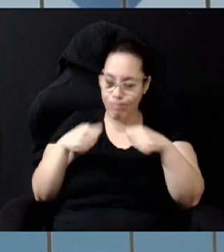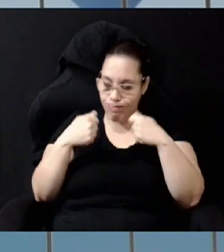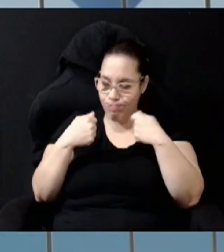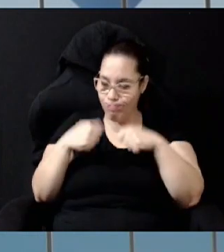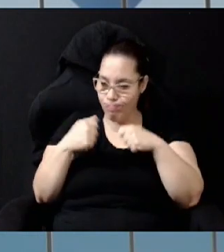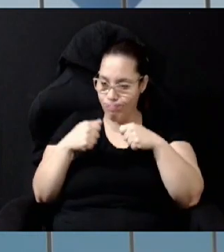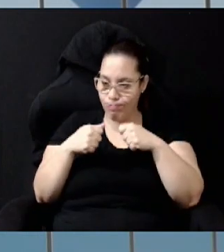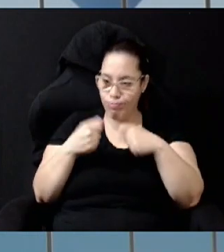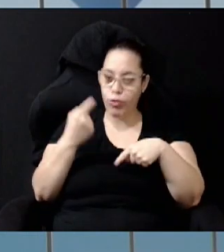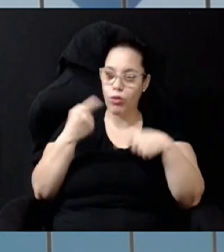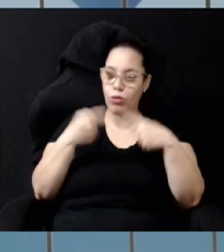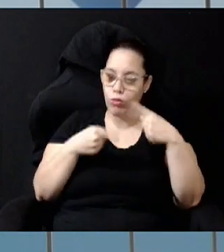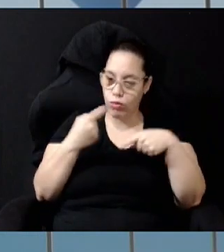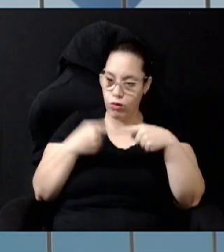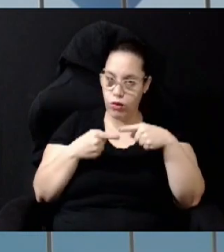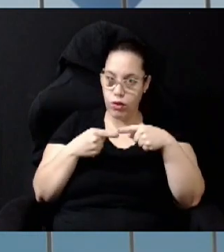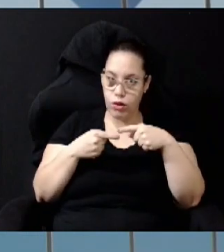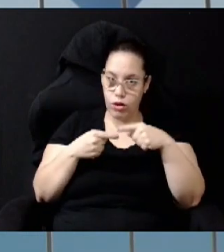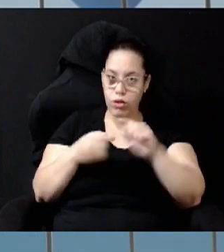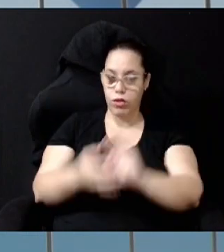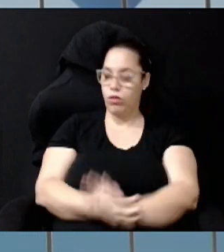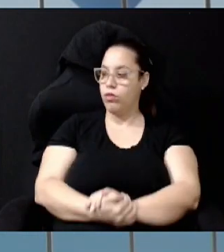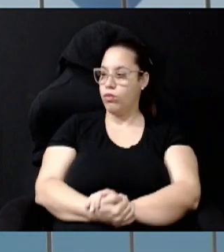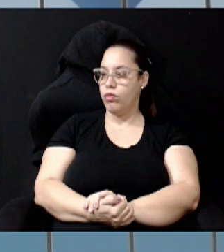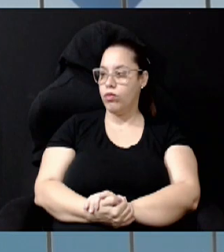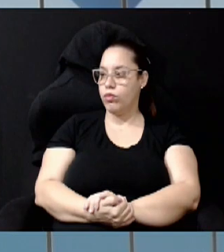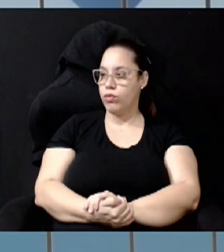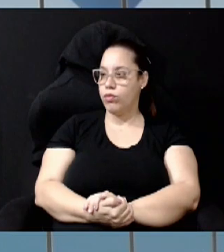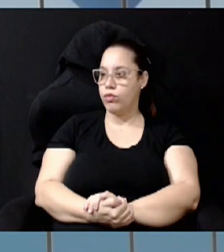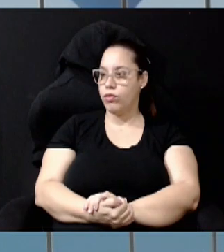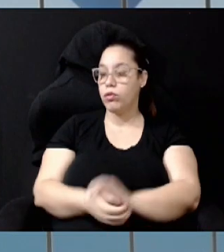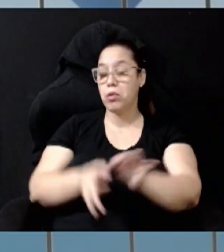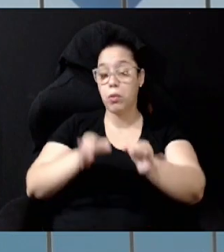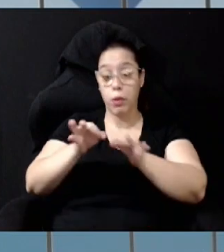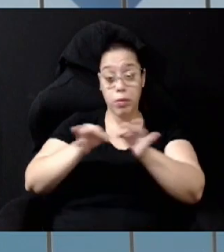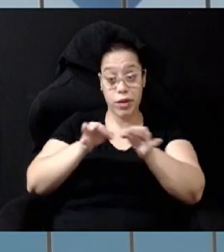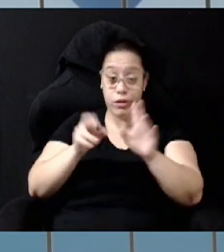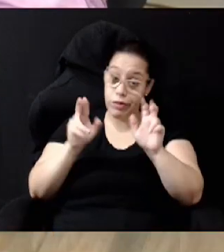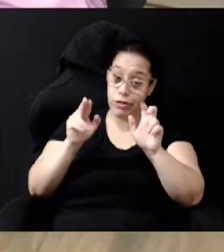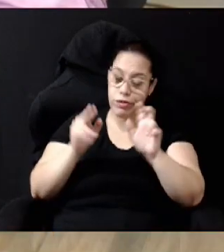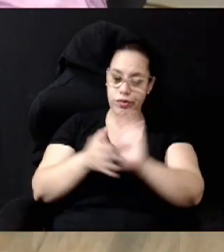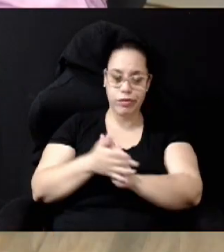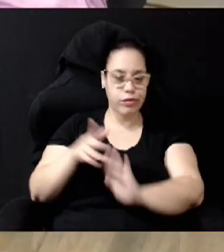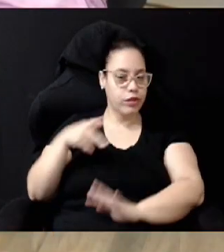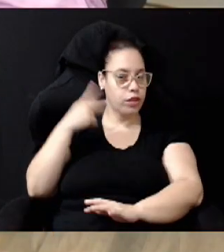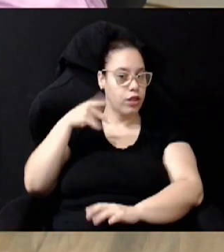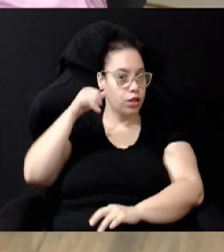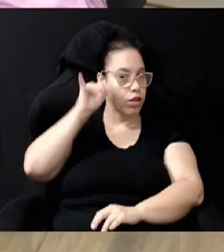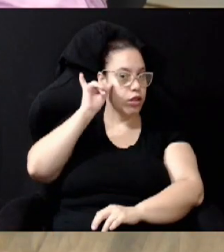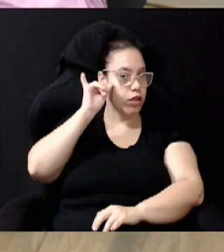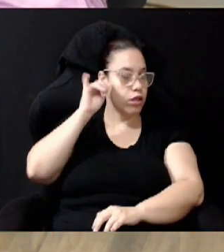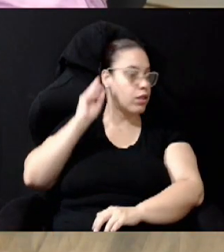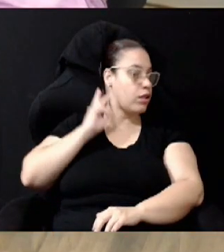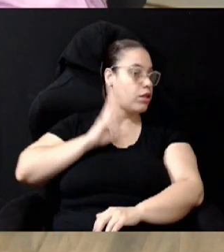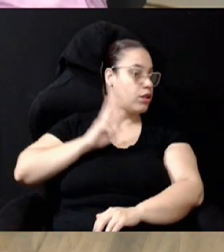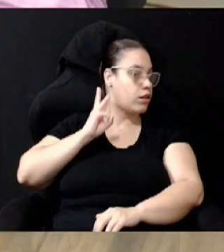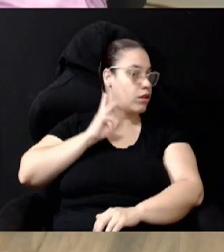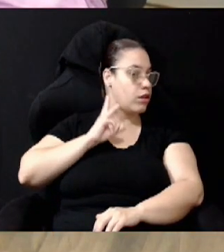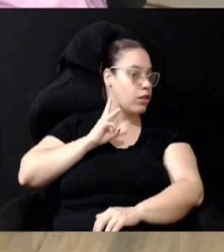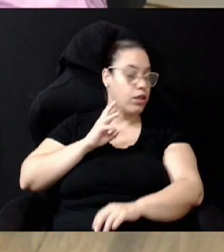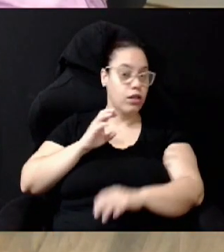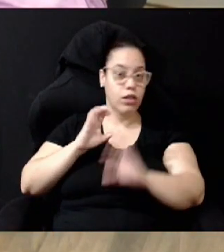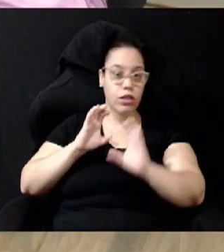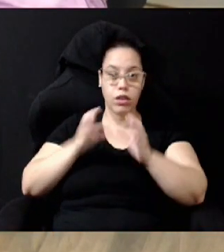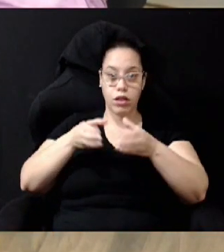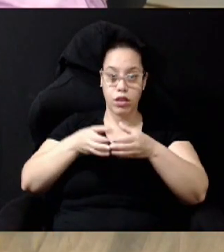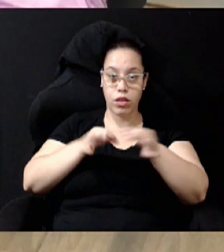discutidos e vão tomando corpo. Então, seria uma preparatória aí. Vereadores Paulo Búfalo e Cecílio Santos, conferência está organizada em